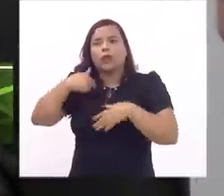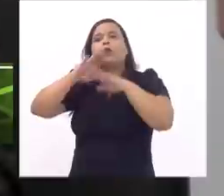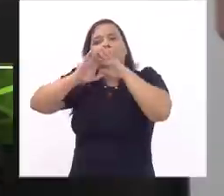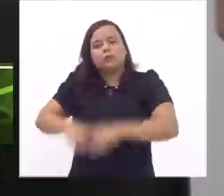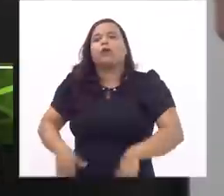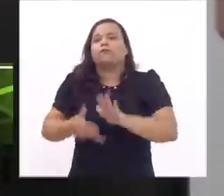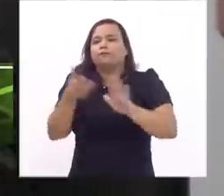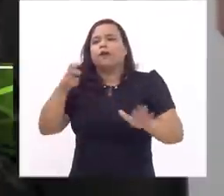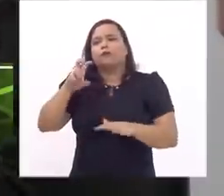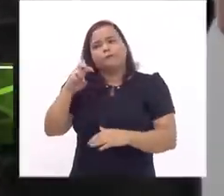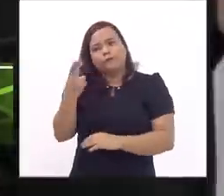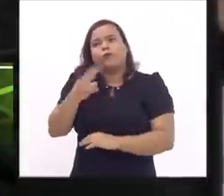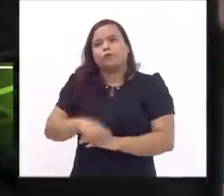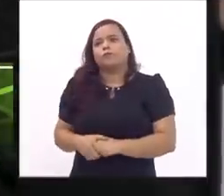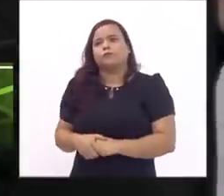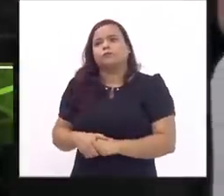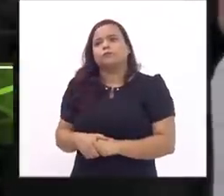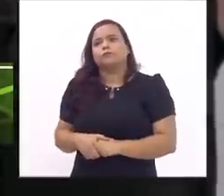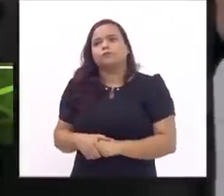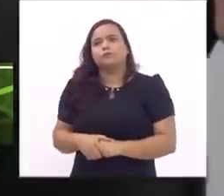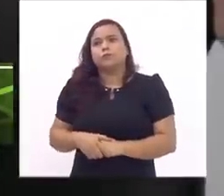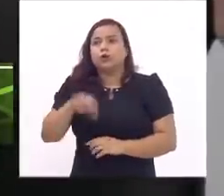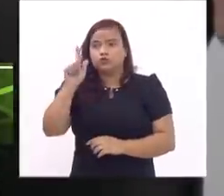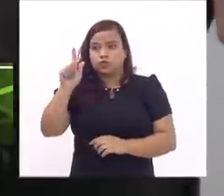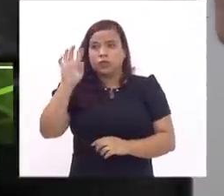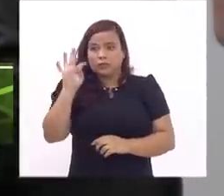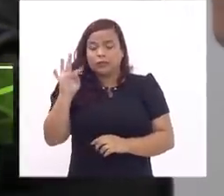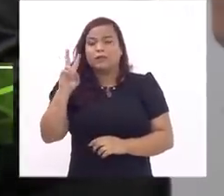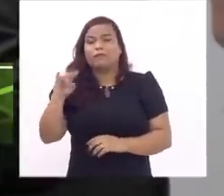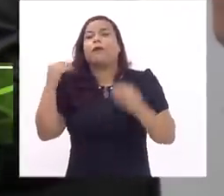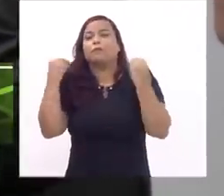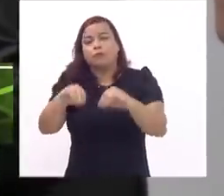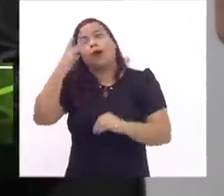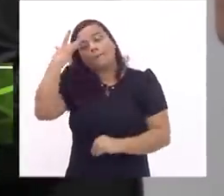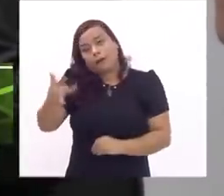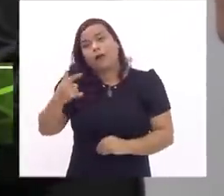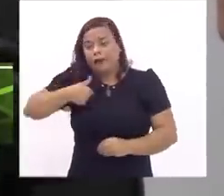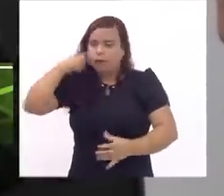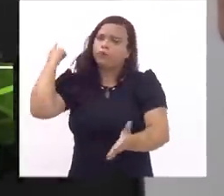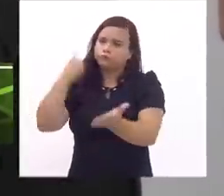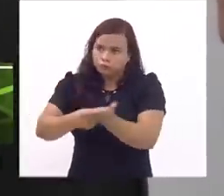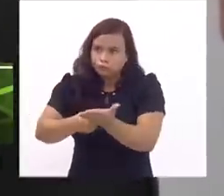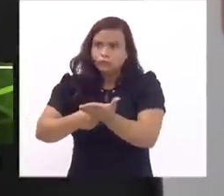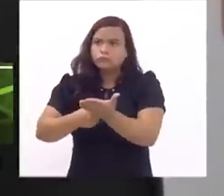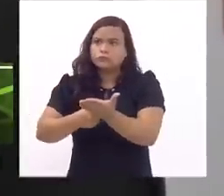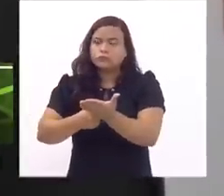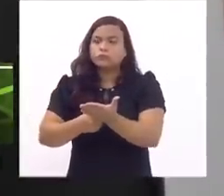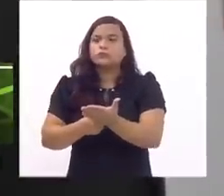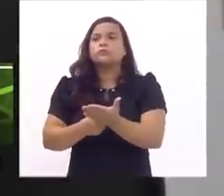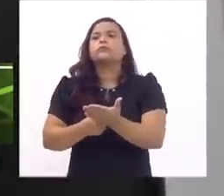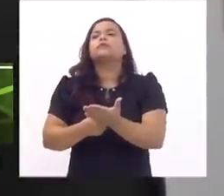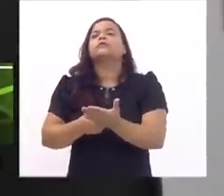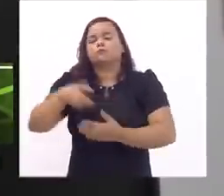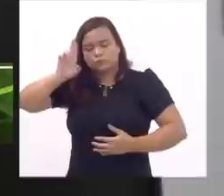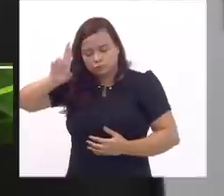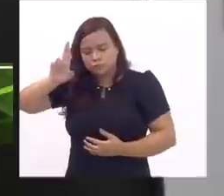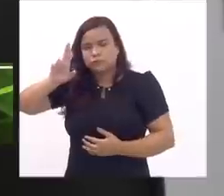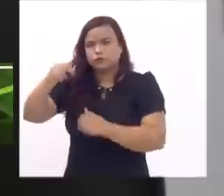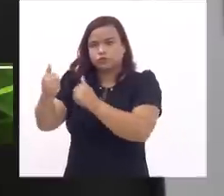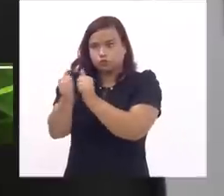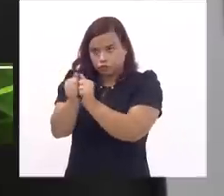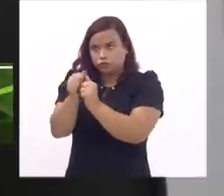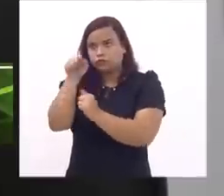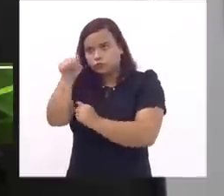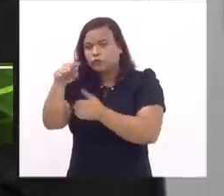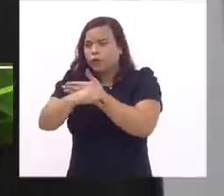veto. E o GT vai ser publicado amanhã. Então, eu me comprometo aqui, capitaneado por Vossa Excelência, que é o autor,